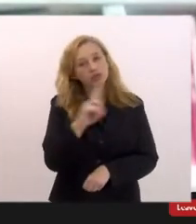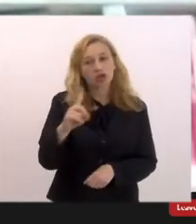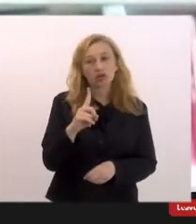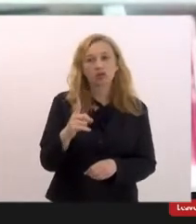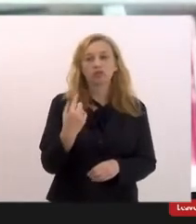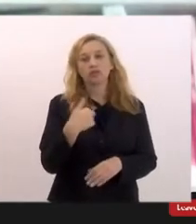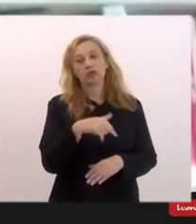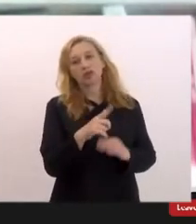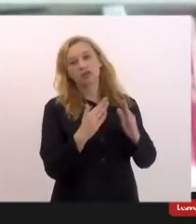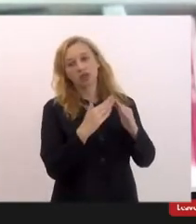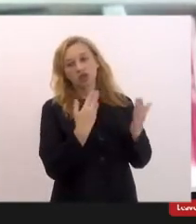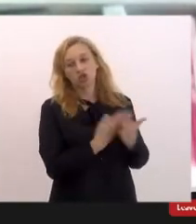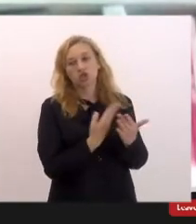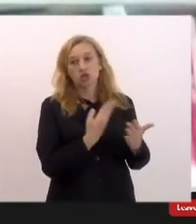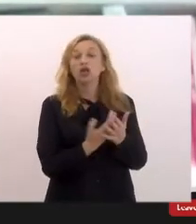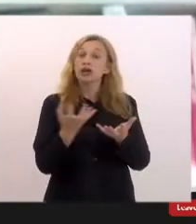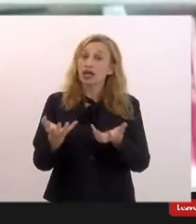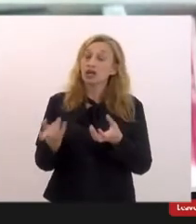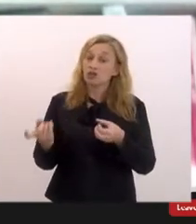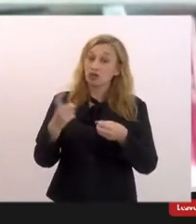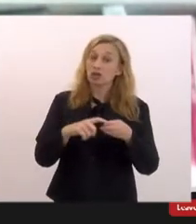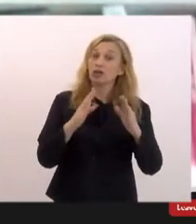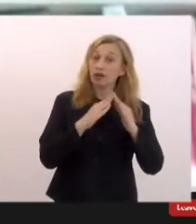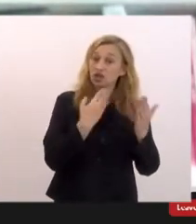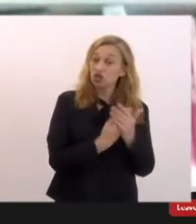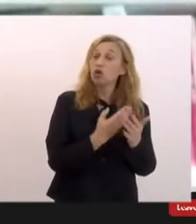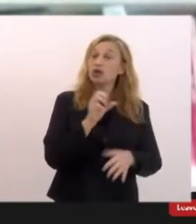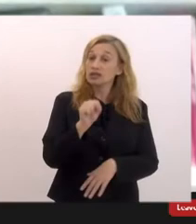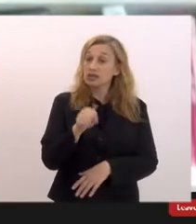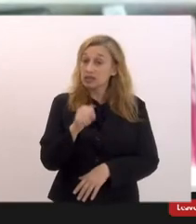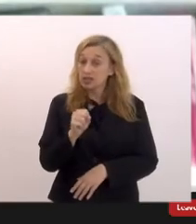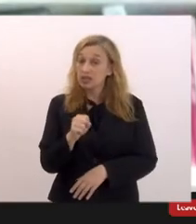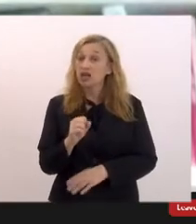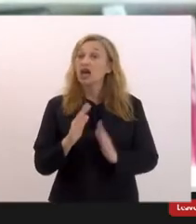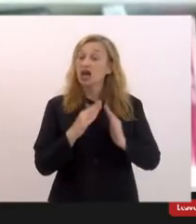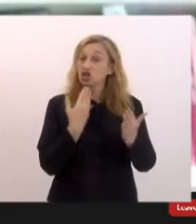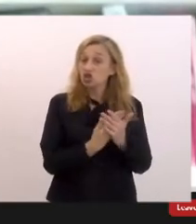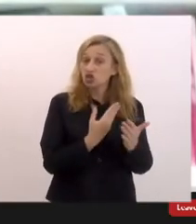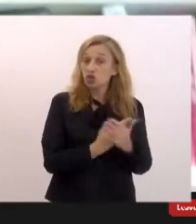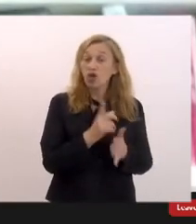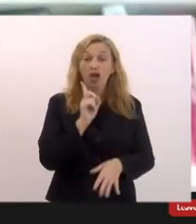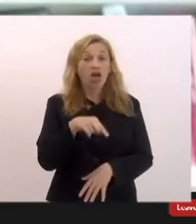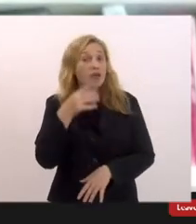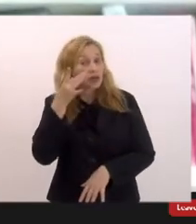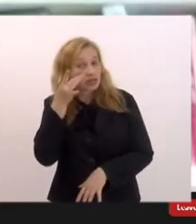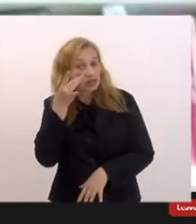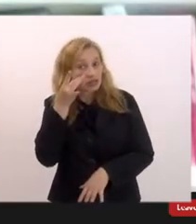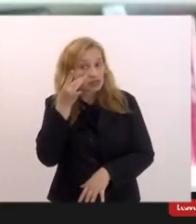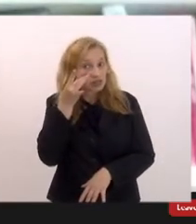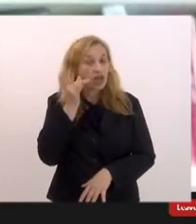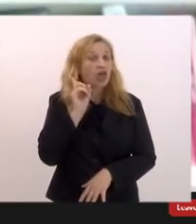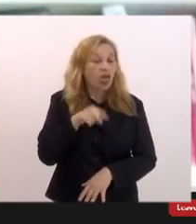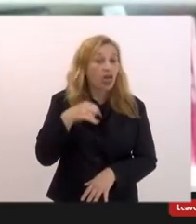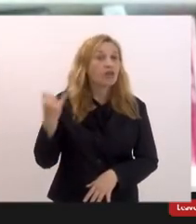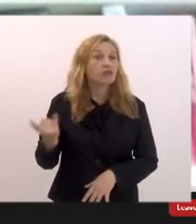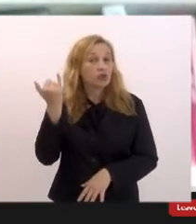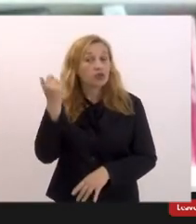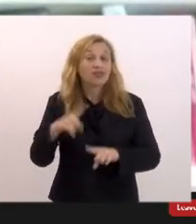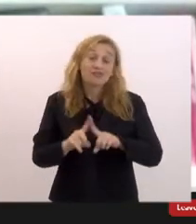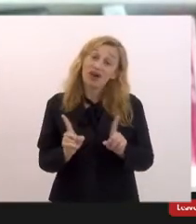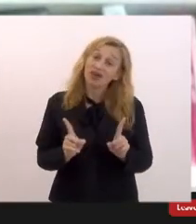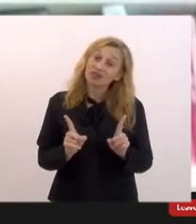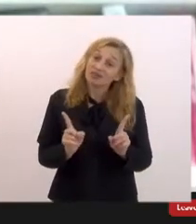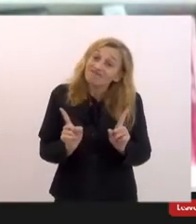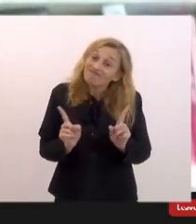para a escola. Nós queremos voltar para a escola, sim, a escola é presencial, é importante,